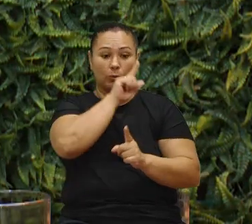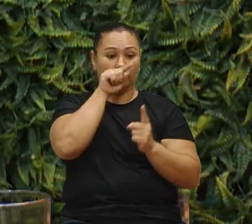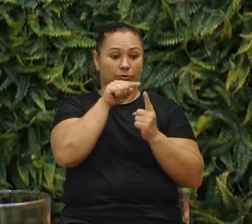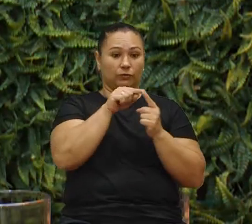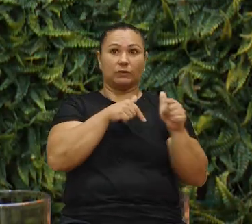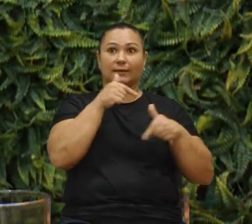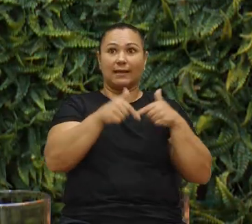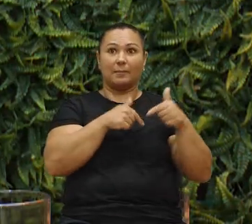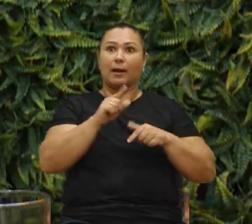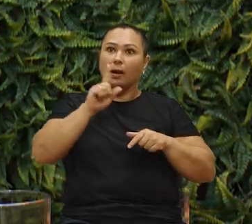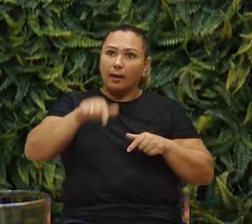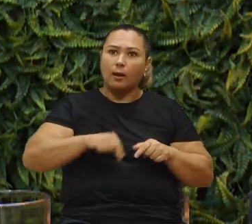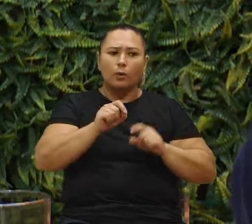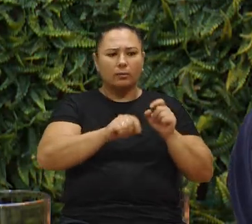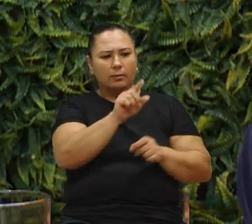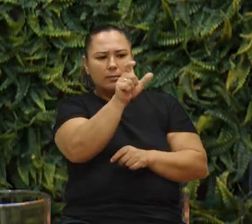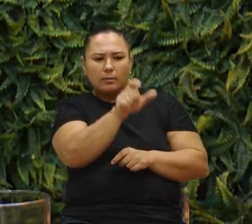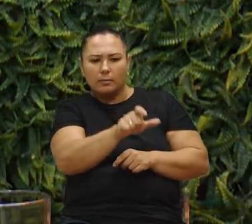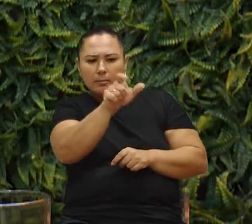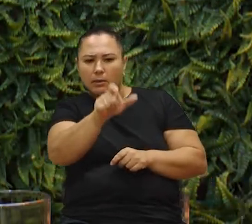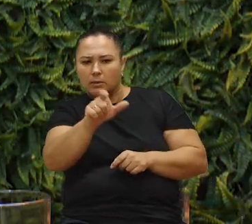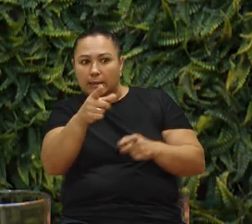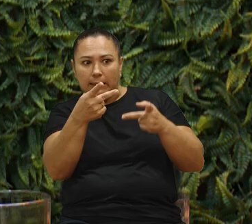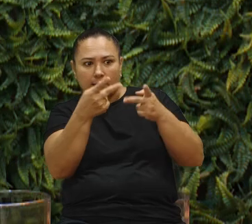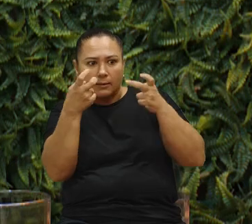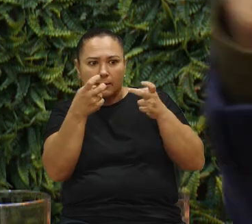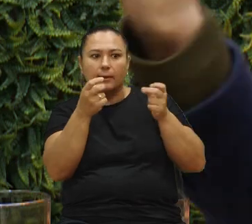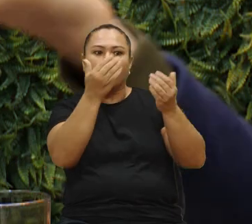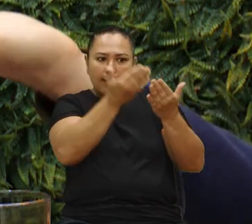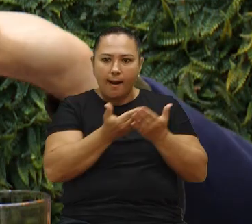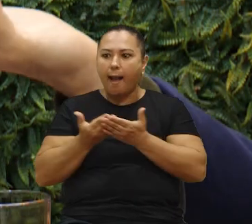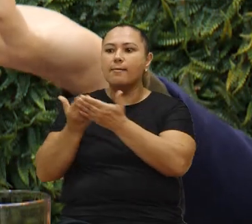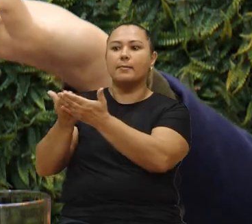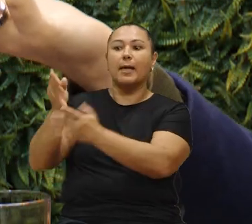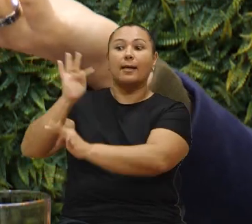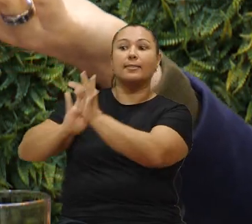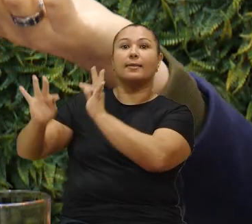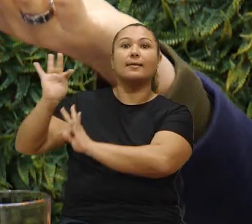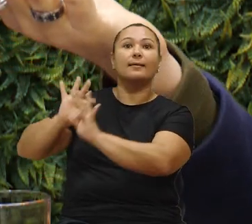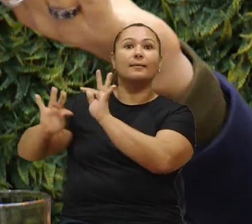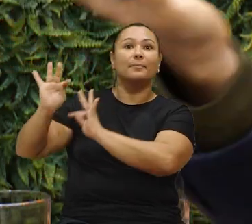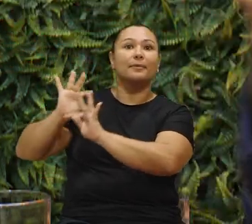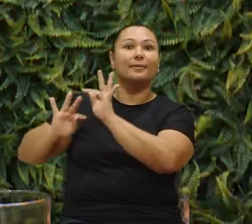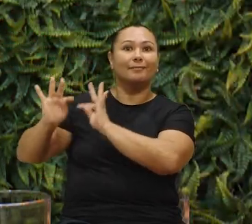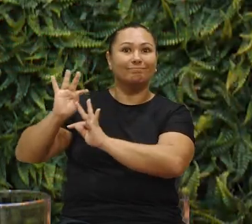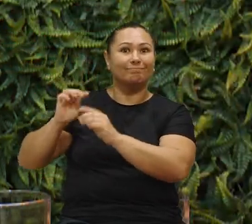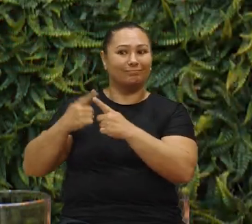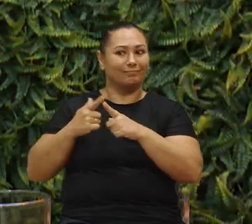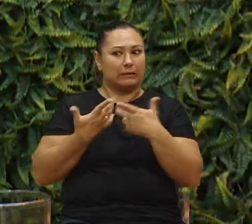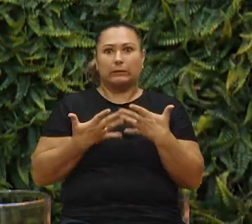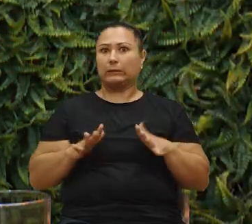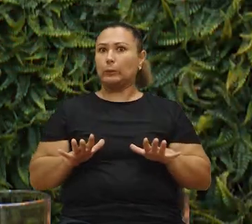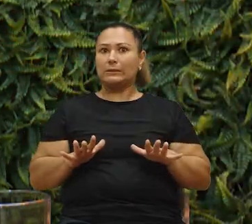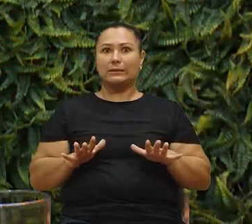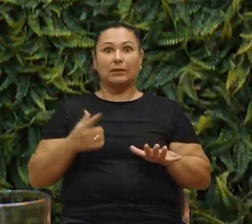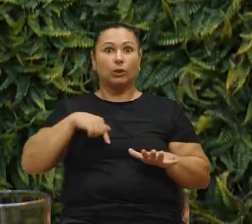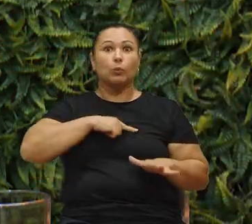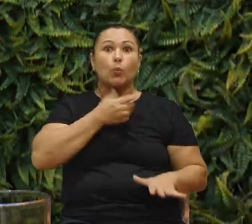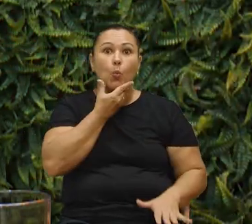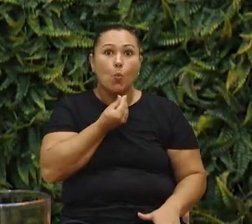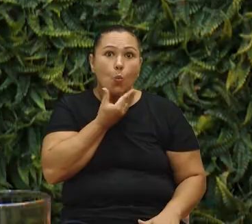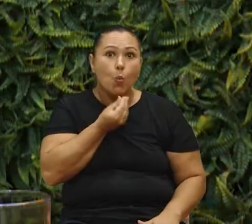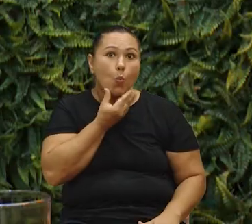no trabalho é justamente encaminhar as pessoas por uma terapia. Né? Porque tem muitas